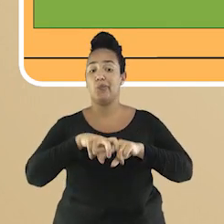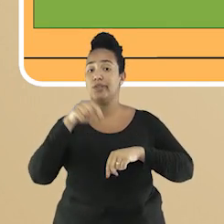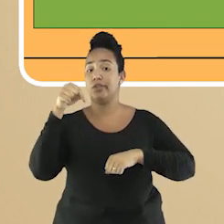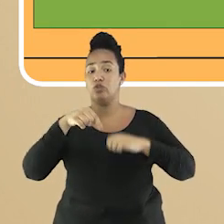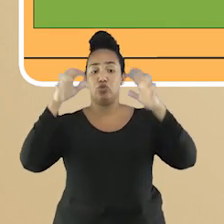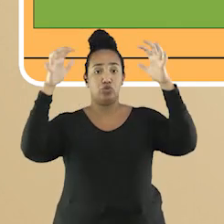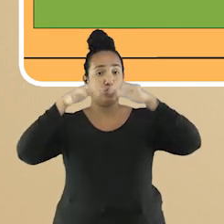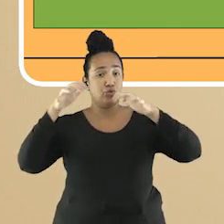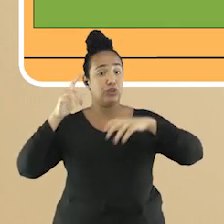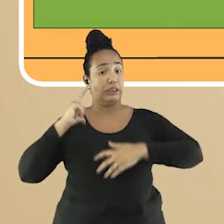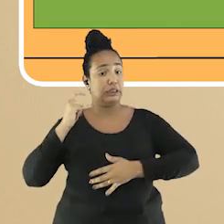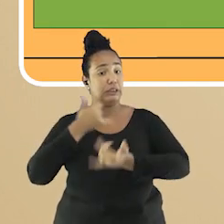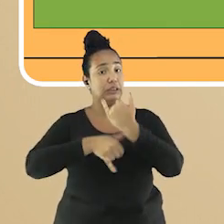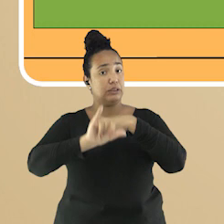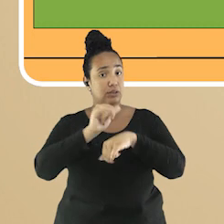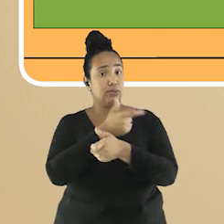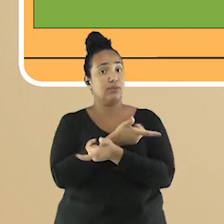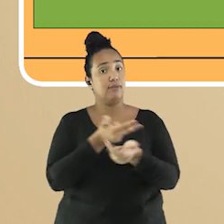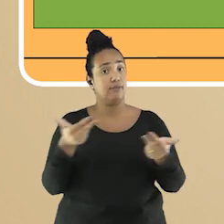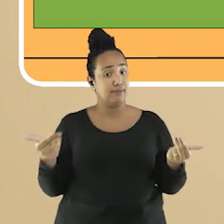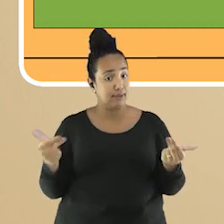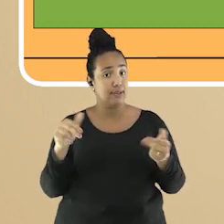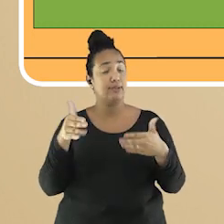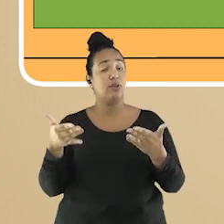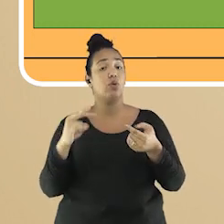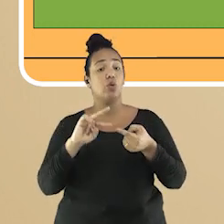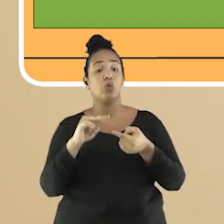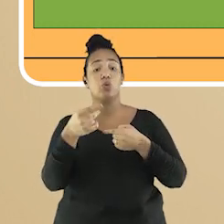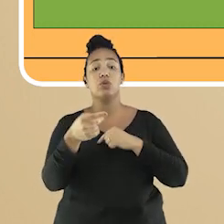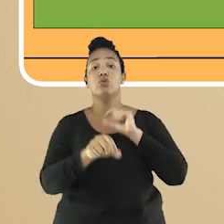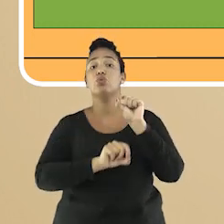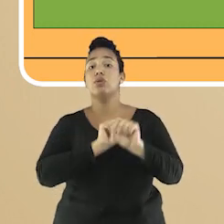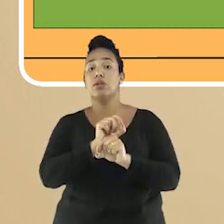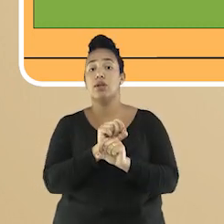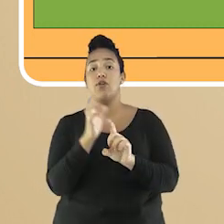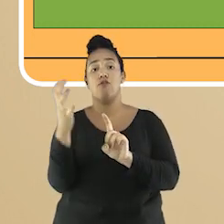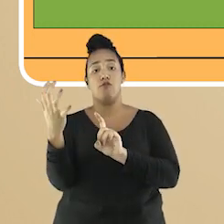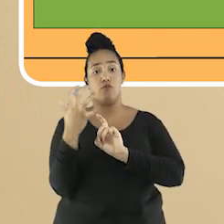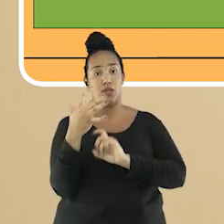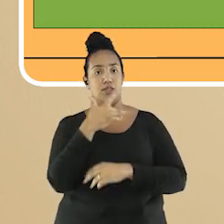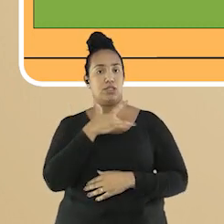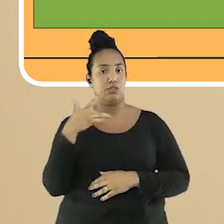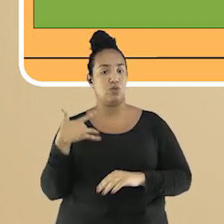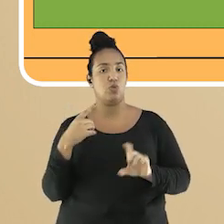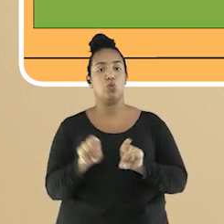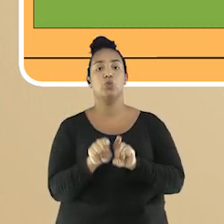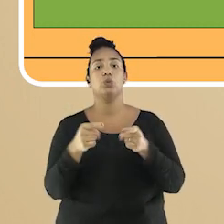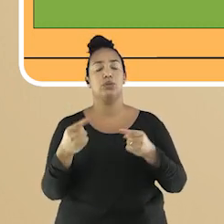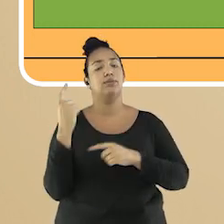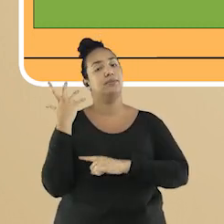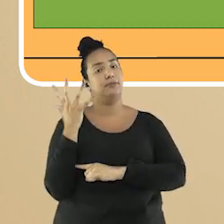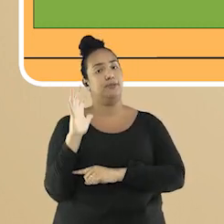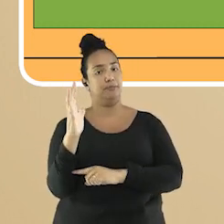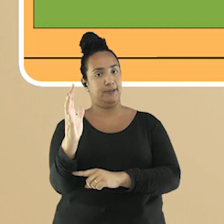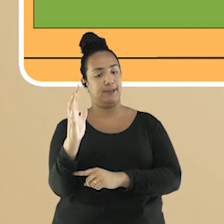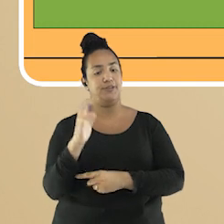grande concentração de ácidos. Os danos causados por essa chuva afetam tanto a saúde dos seres vivos como o meio